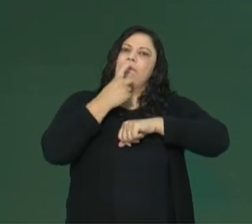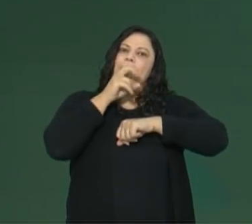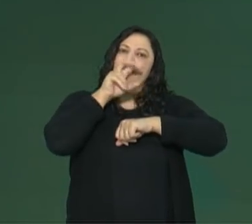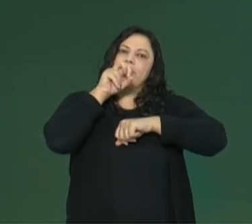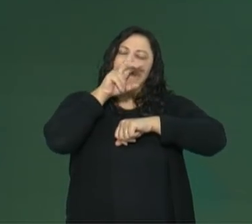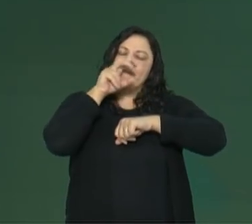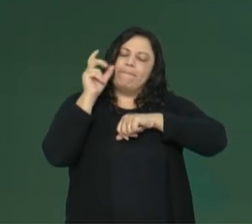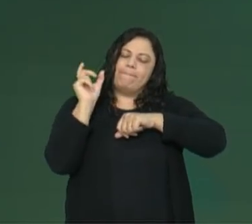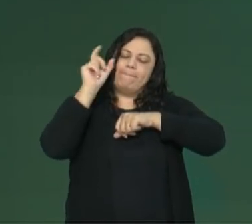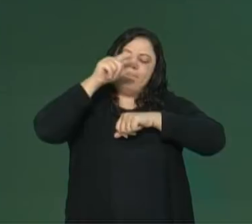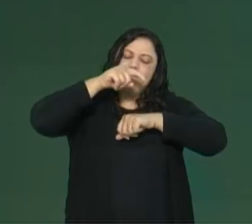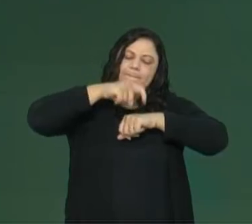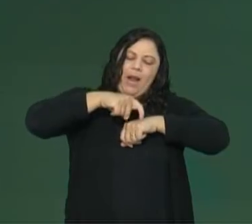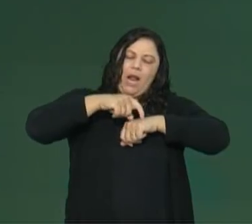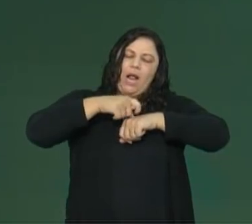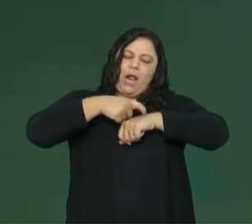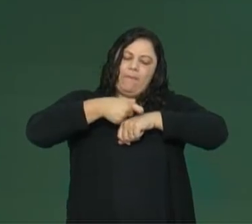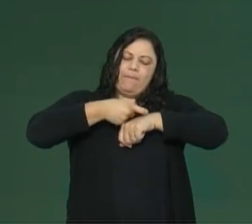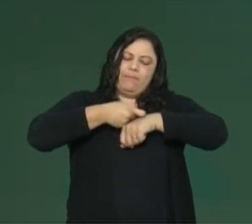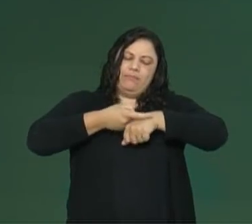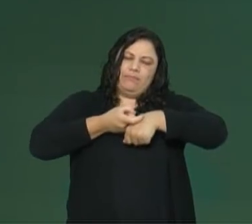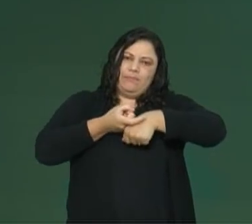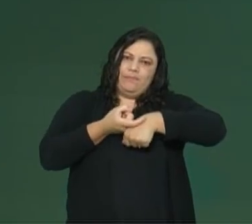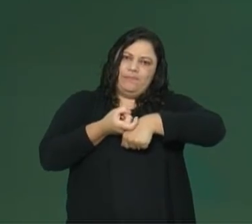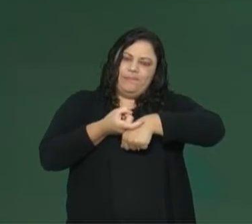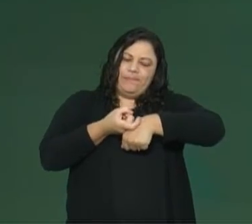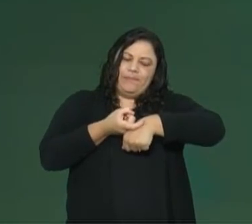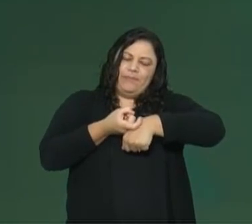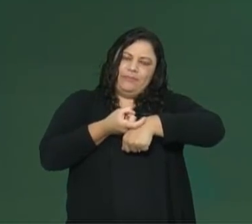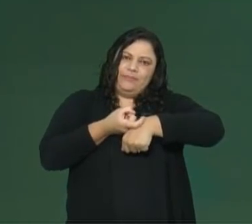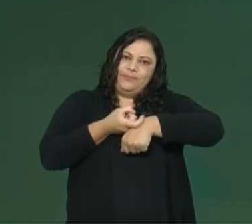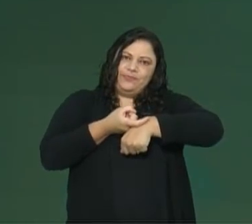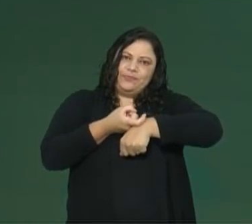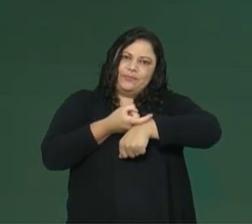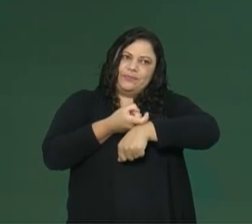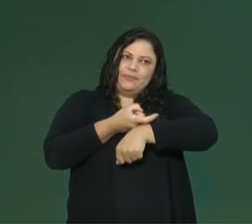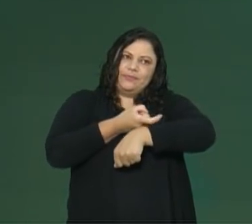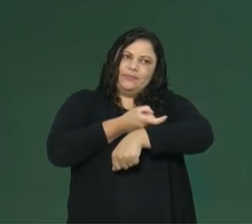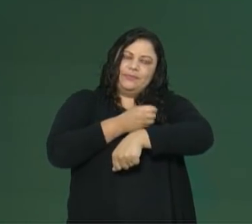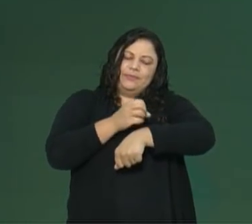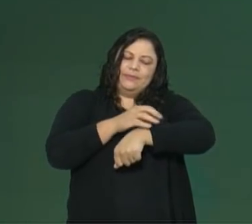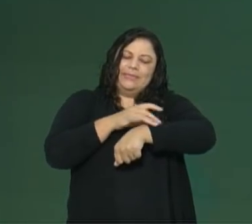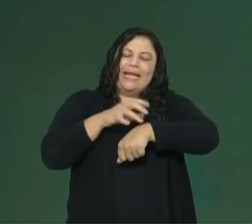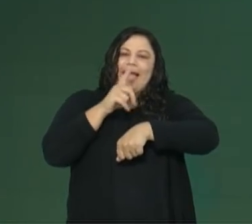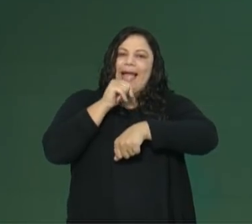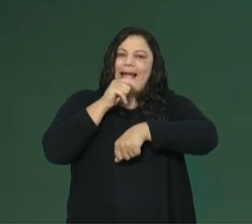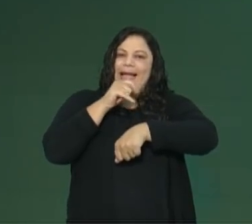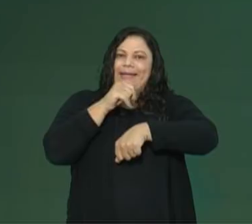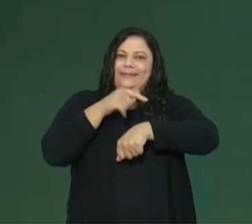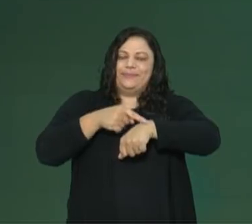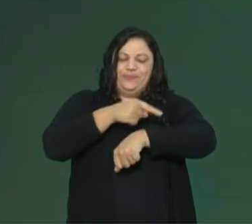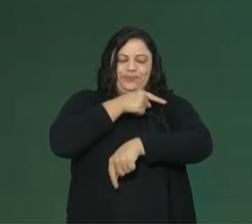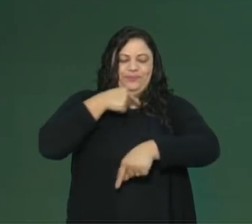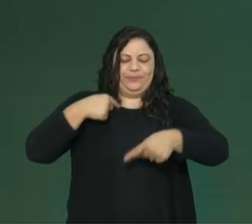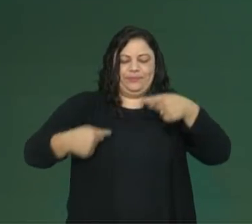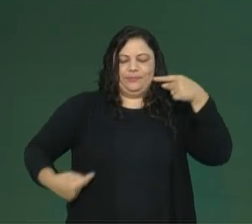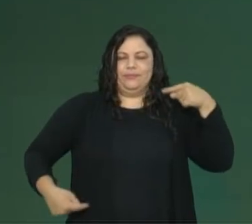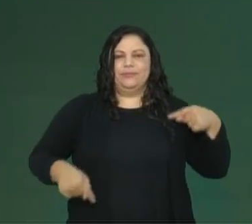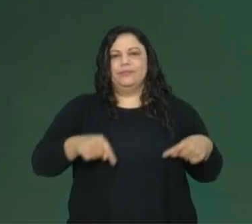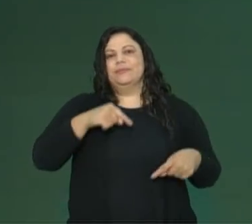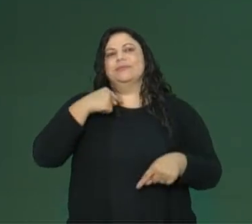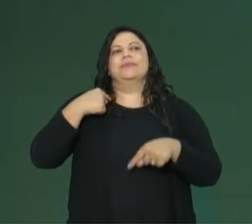macho e fêmea. No teu sistema linfático eles reproduzem. Um outro mosquito que